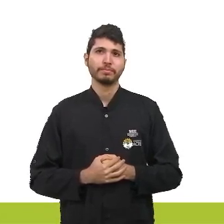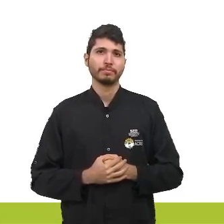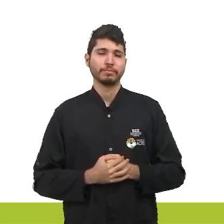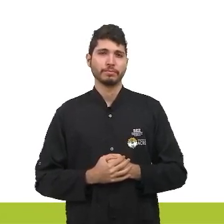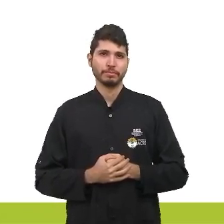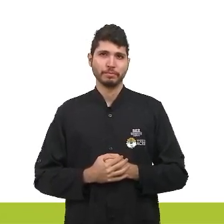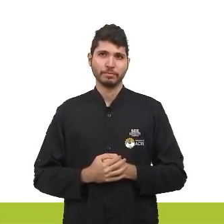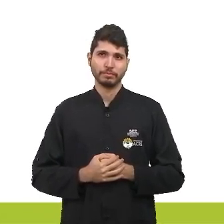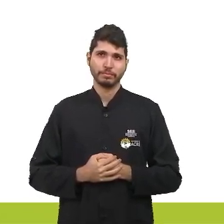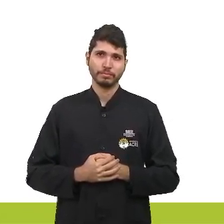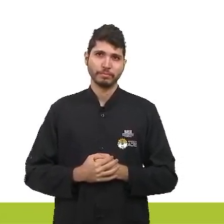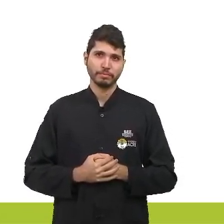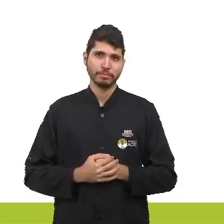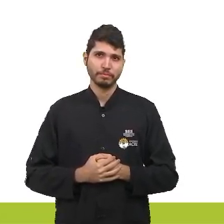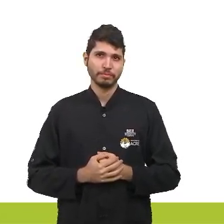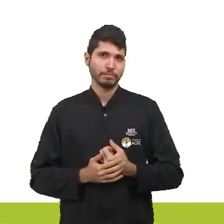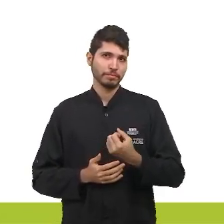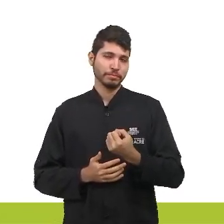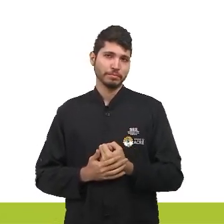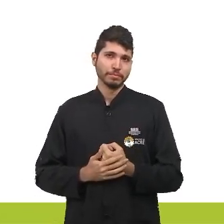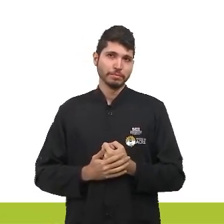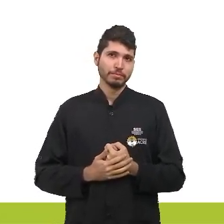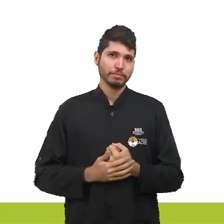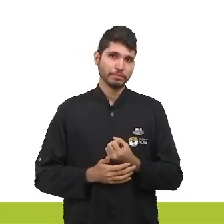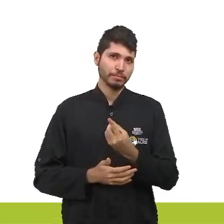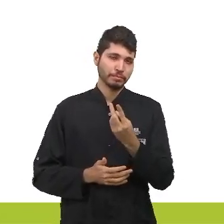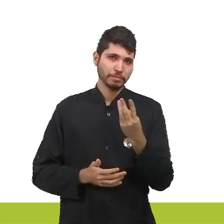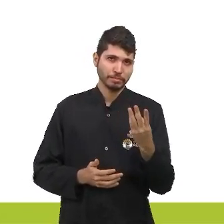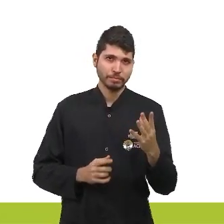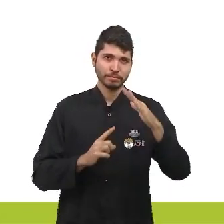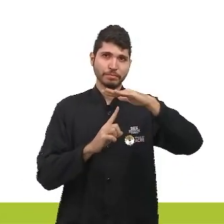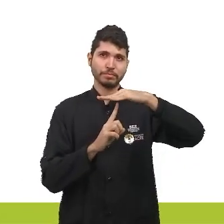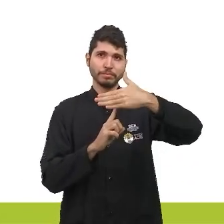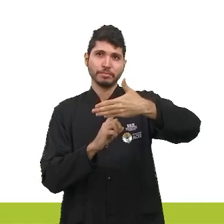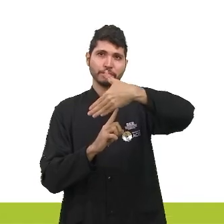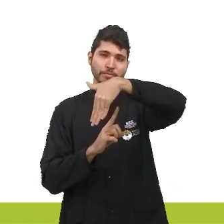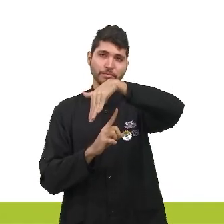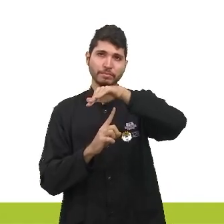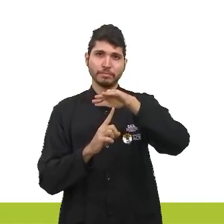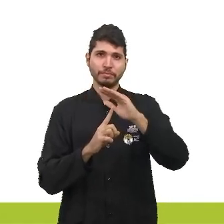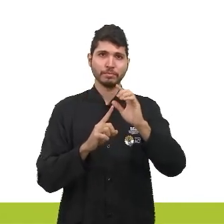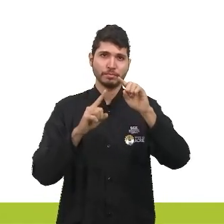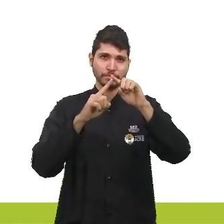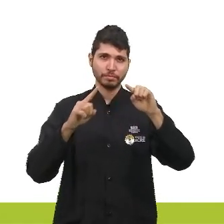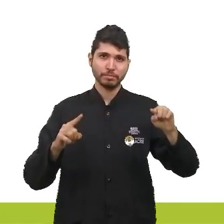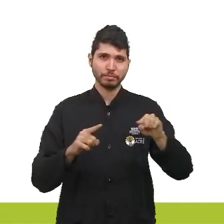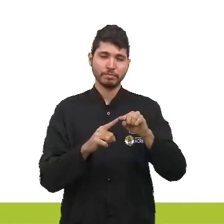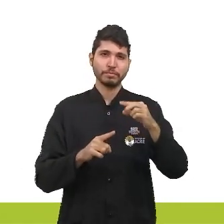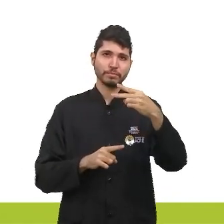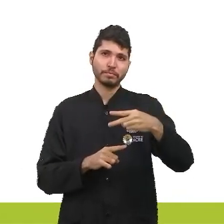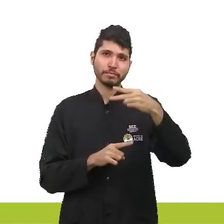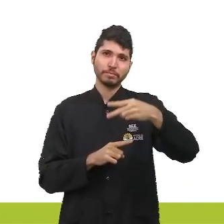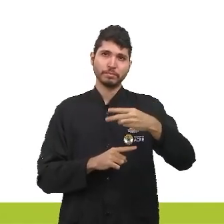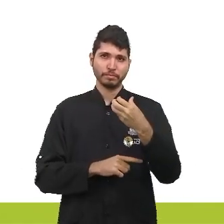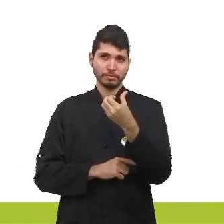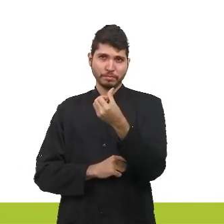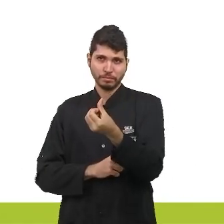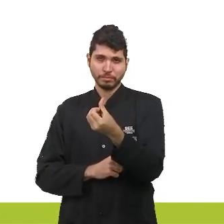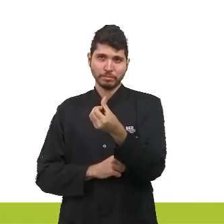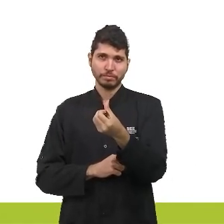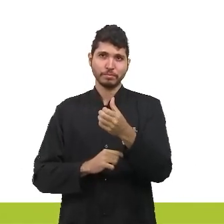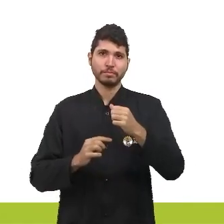O número de faces triangulares é igual a 6. E o número de faces quadrangulares,